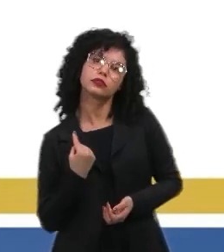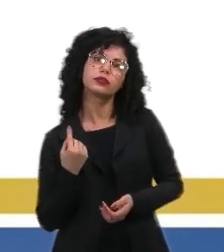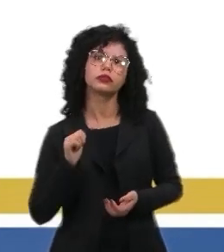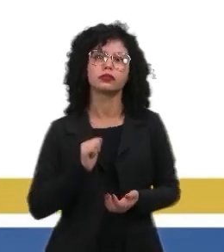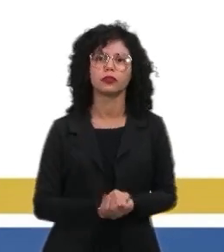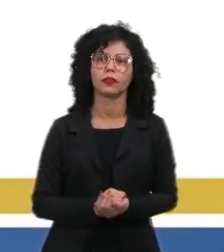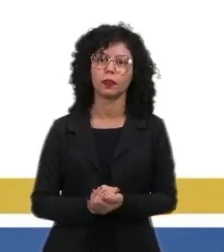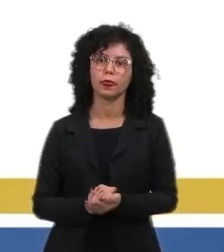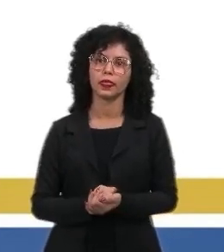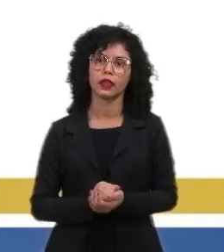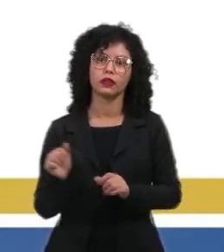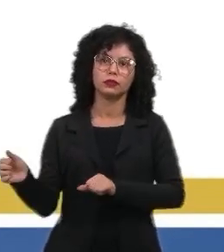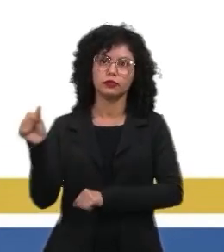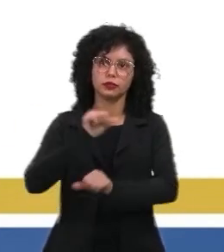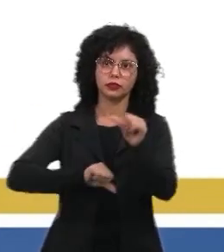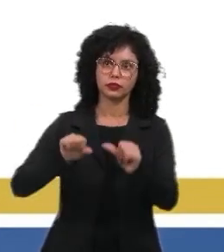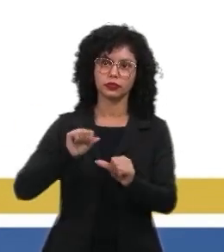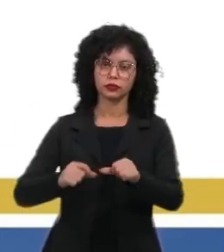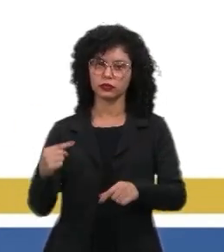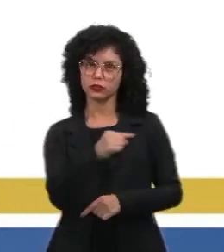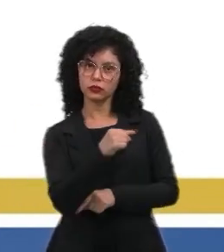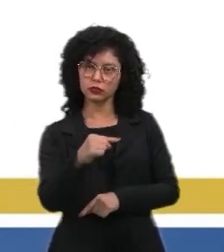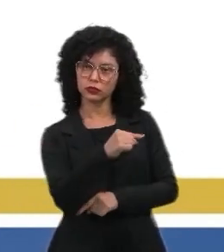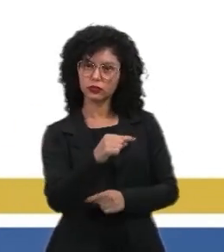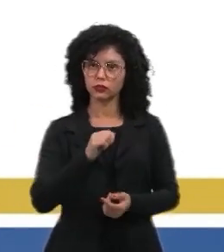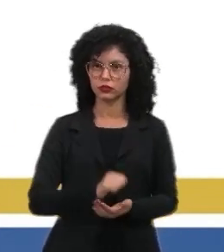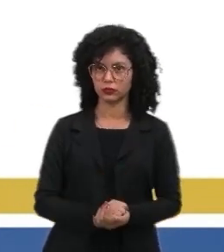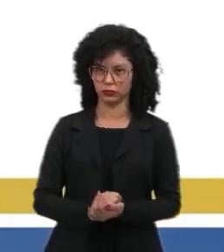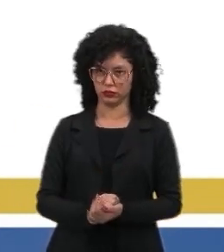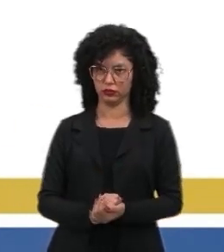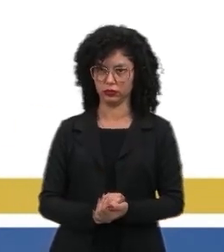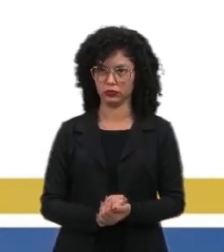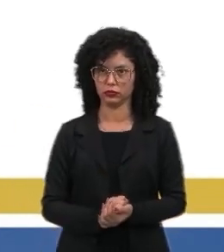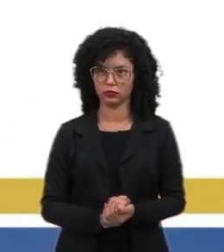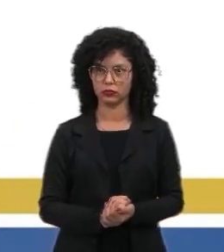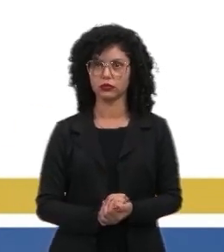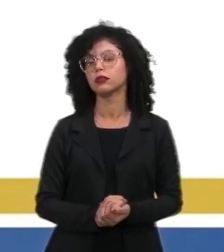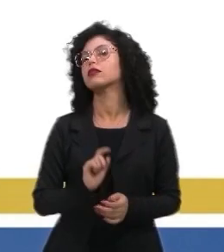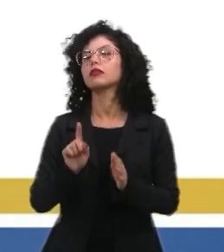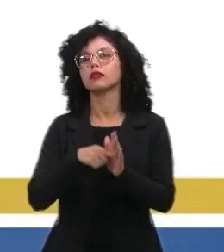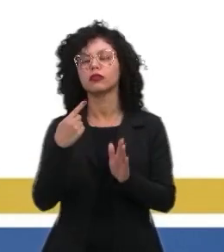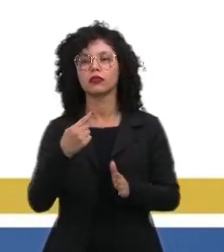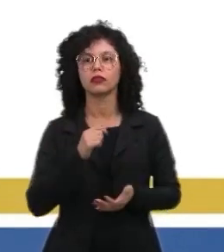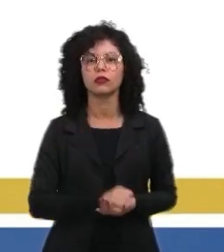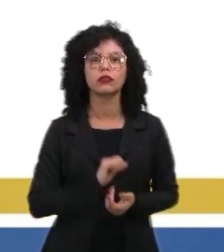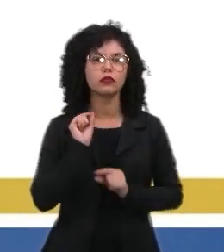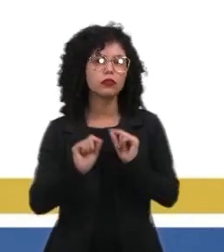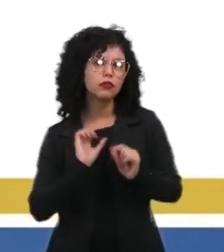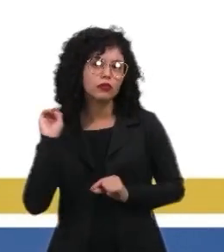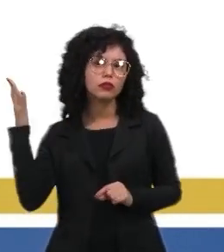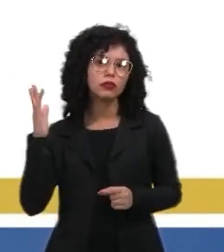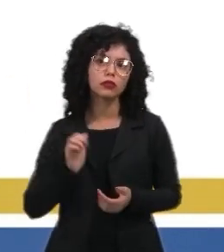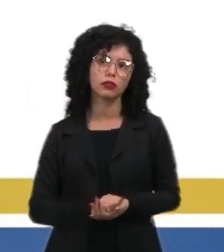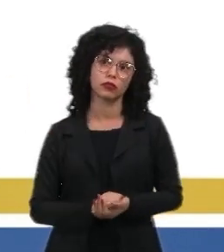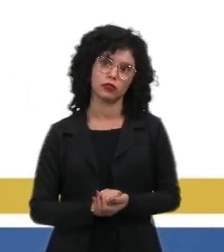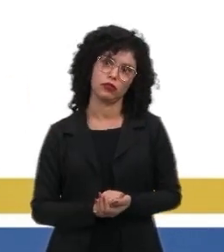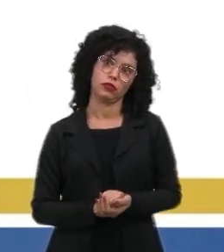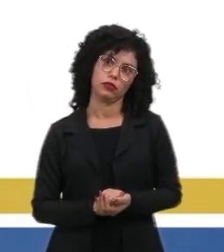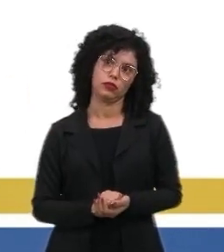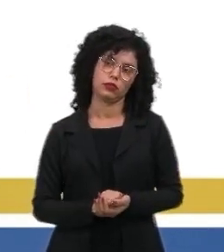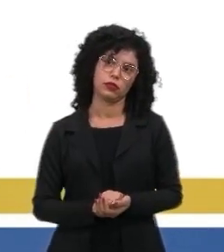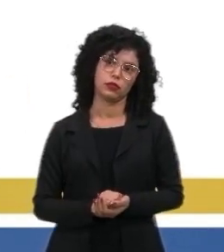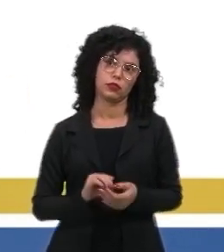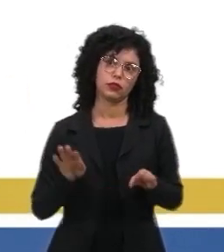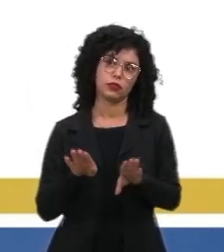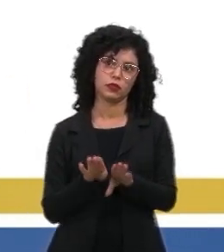esse S0, se eu trouxer para o outro lado, vai vir negativo. Se ele vier negativo para o primeiro membro, o que é que vai acontecer? Vai ficar S menos